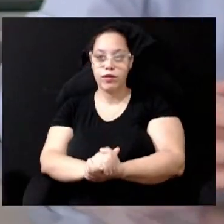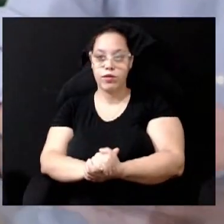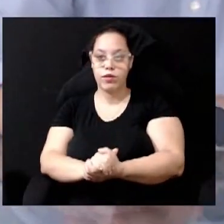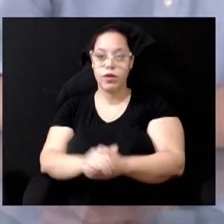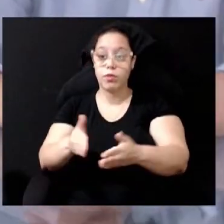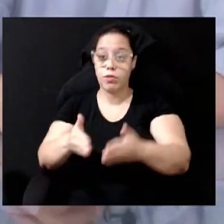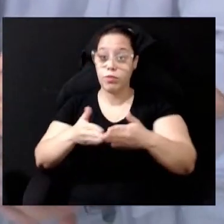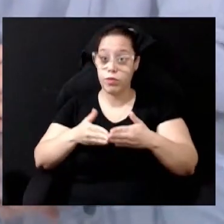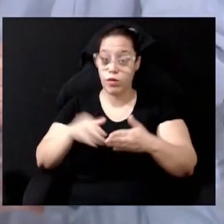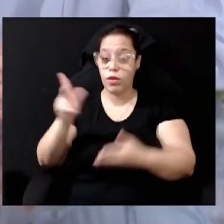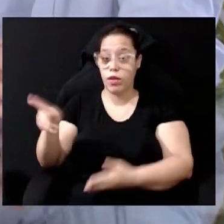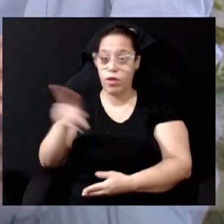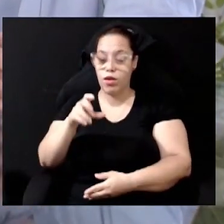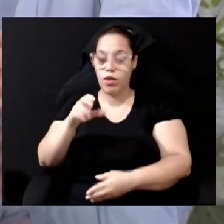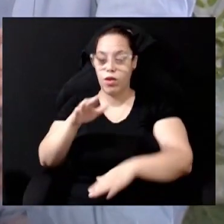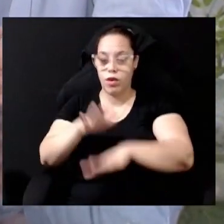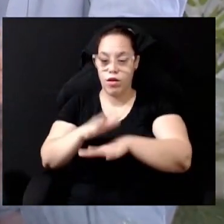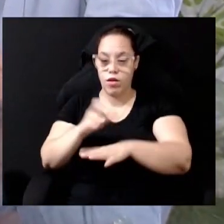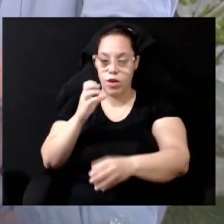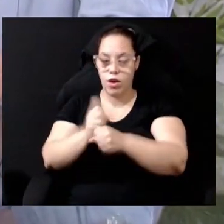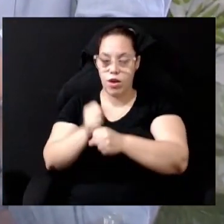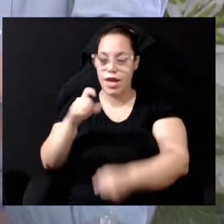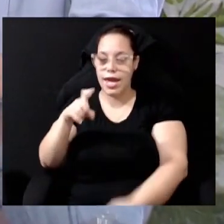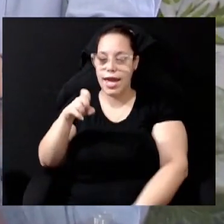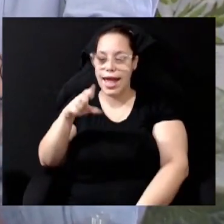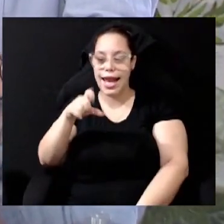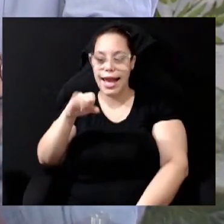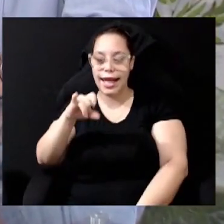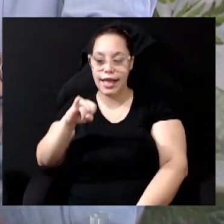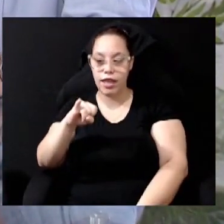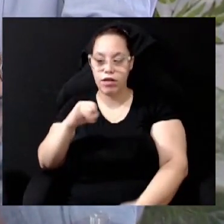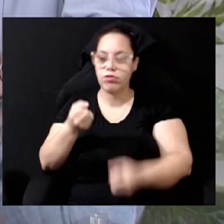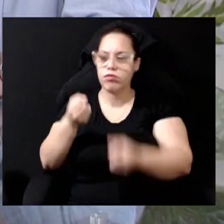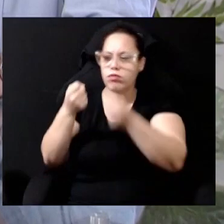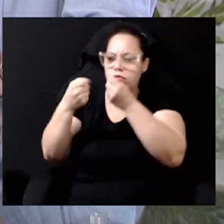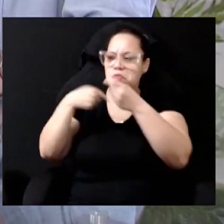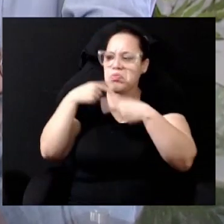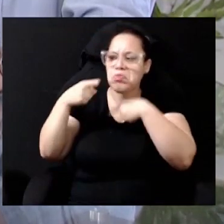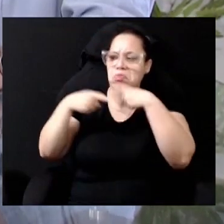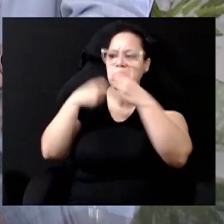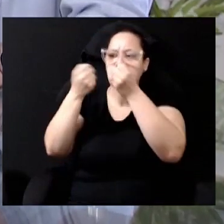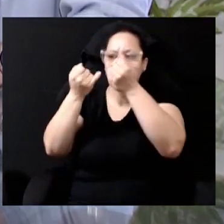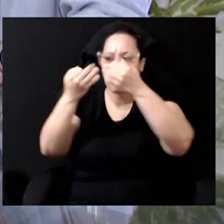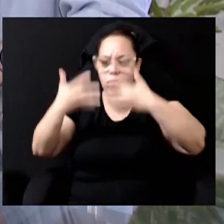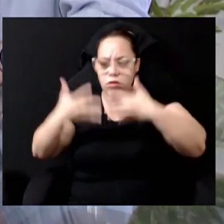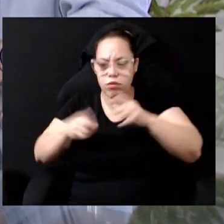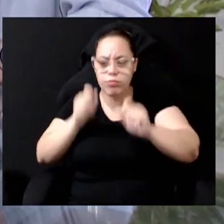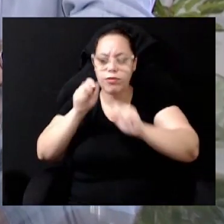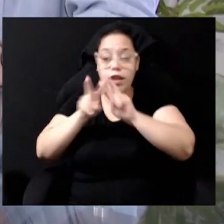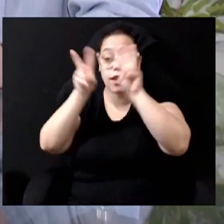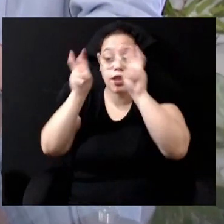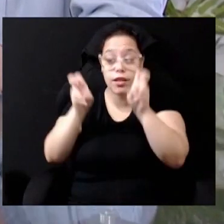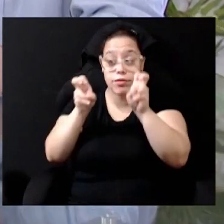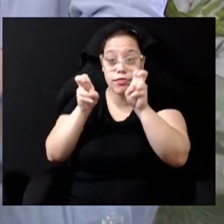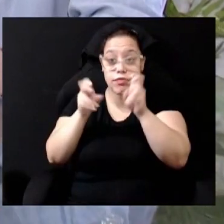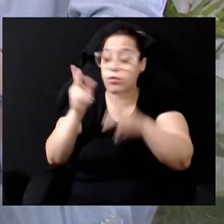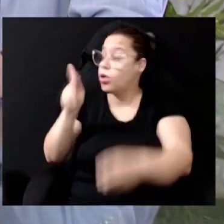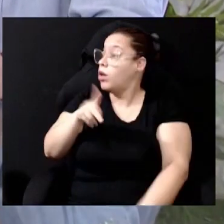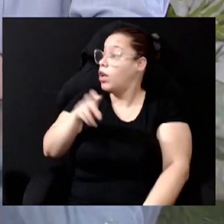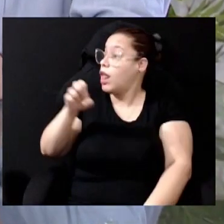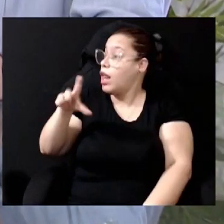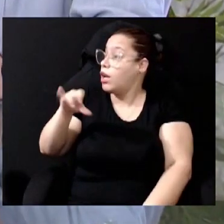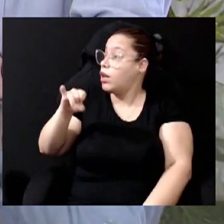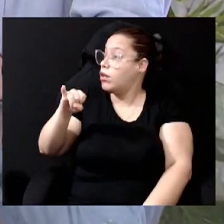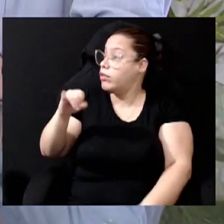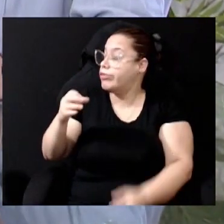professor de Economia Elíboro Chovicius, que vai nos tirar as dúvidas e explicar melhor sobre esse tema. Professor, fim do ano está chegando,